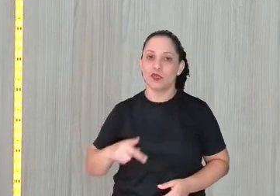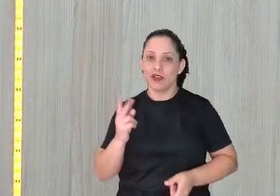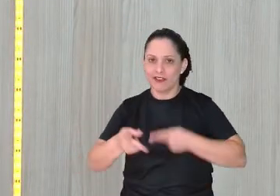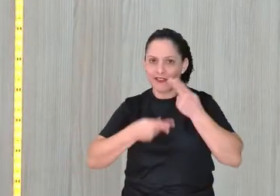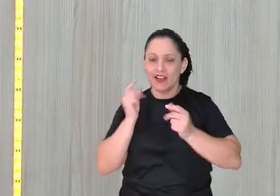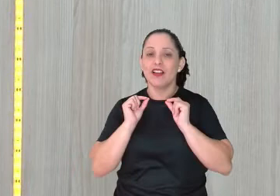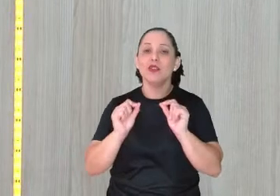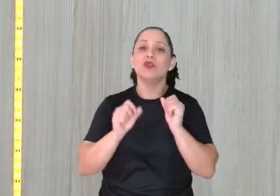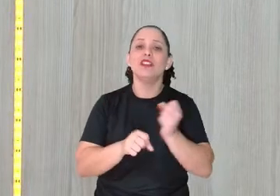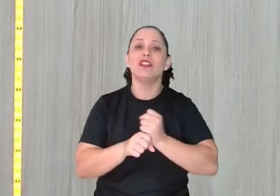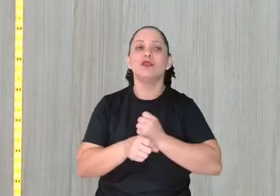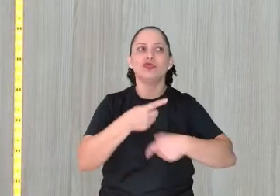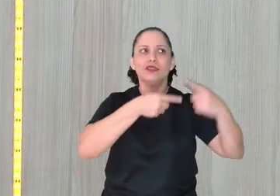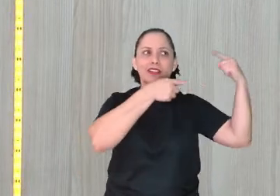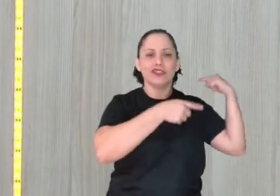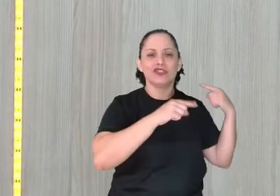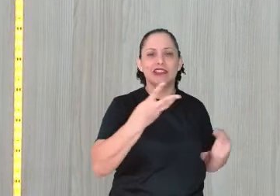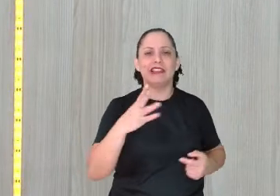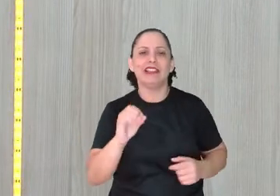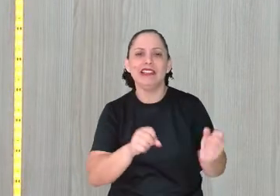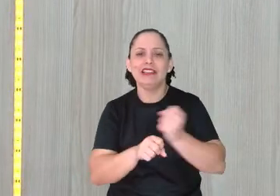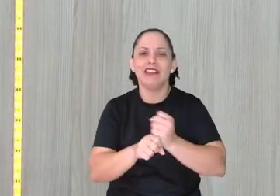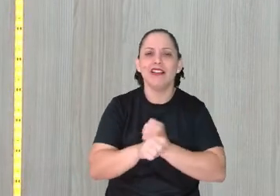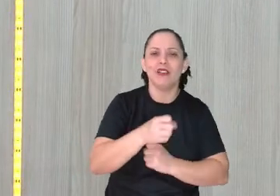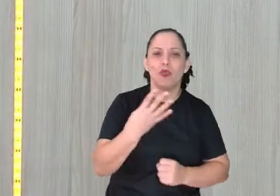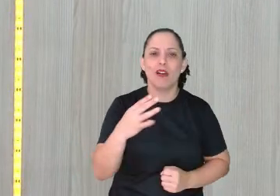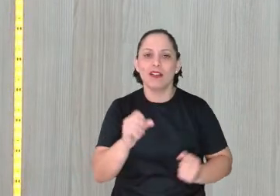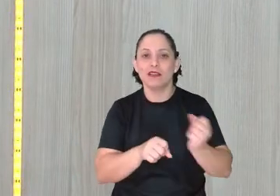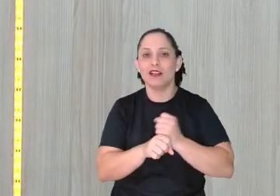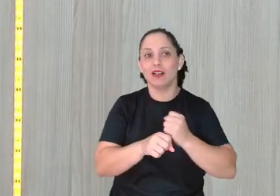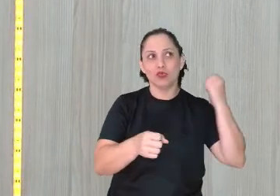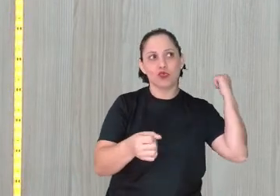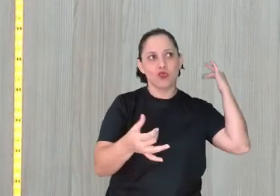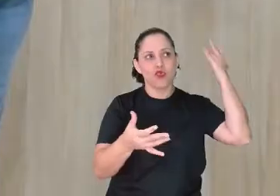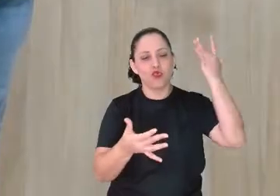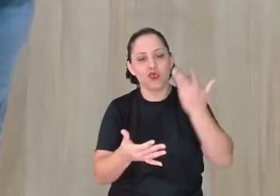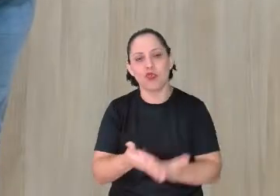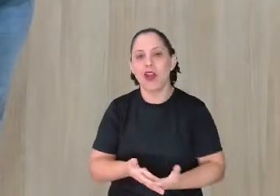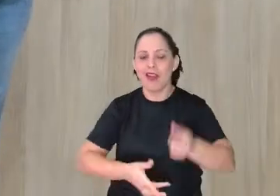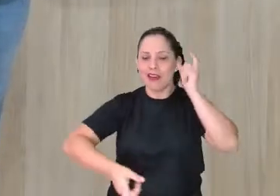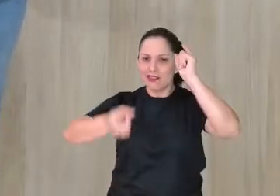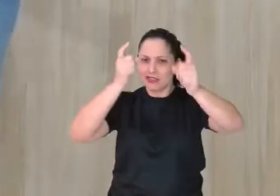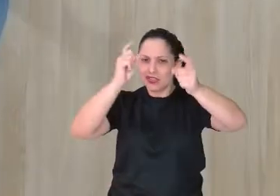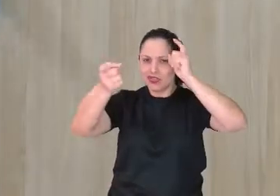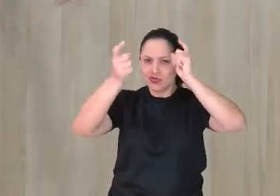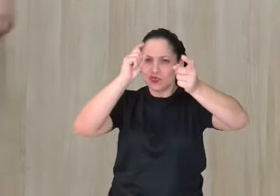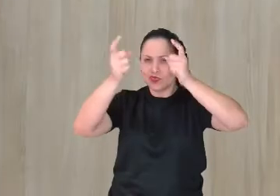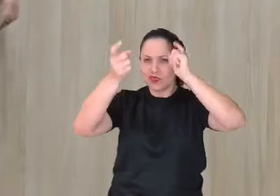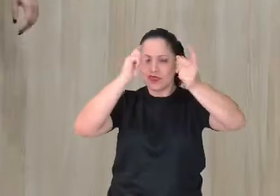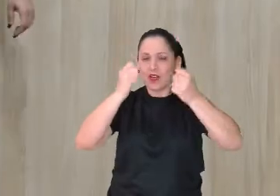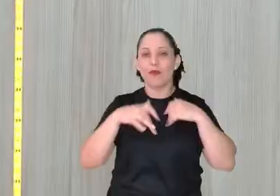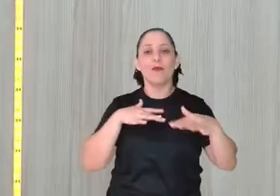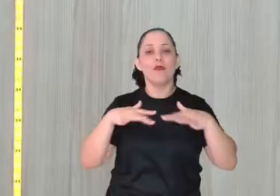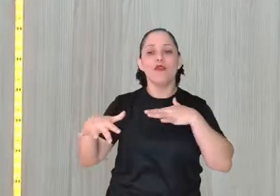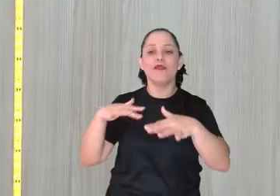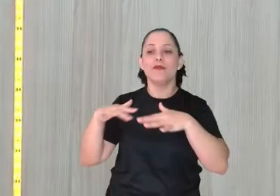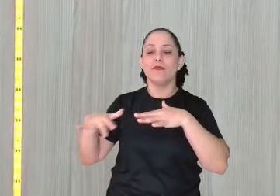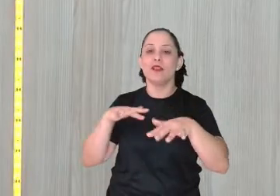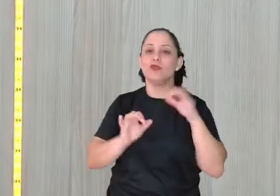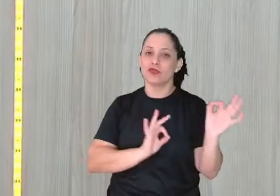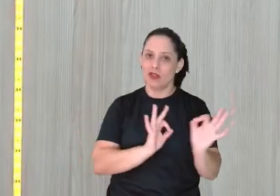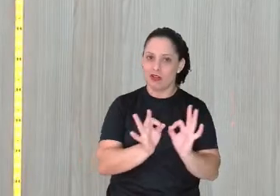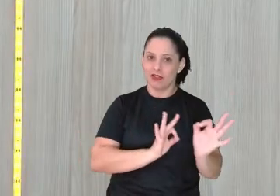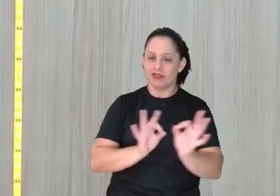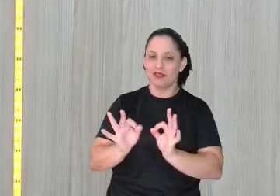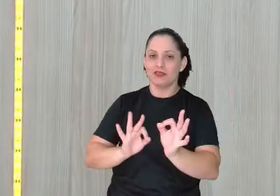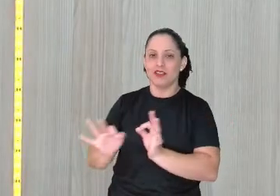30, 40 anos é que vem colocando essa, vamos dizer assim, essa discussão, né? E sobre os essas movimentos coisas mais todas.